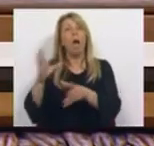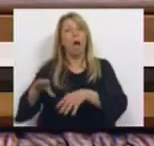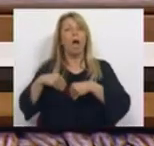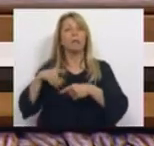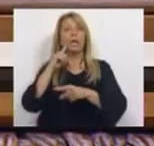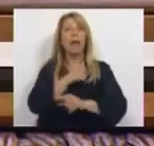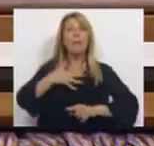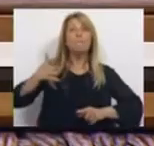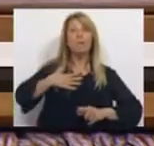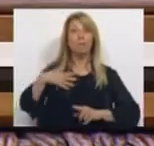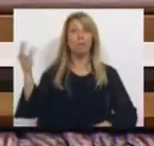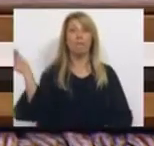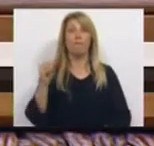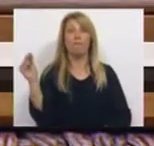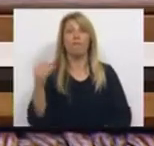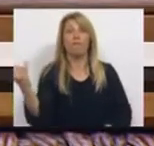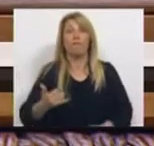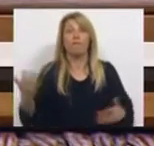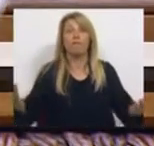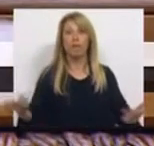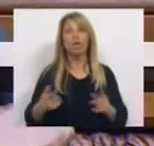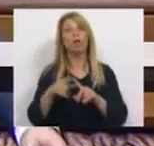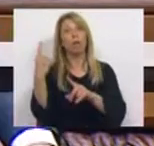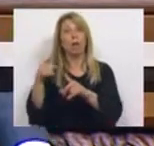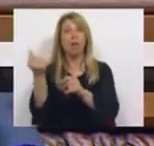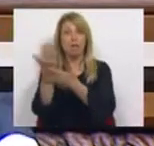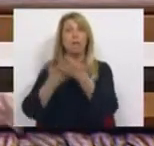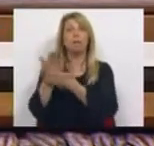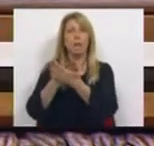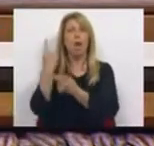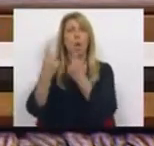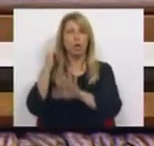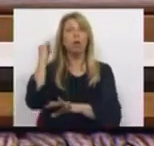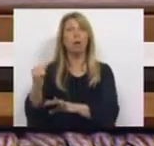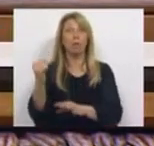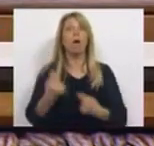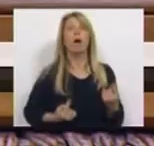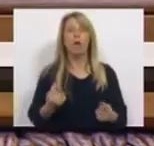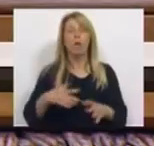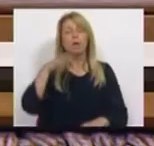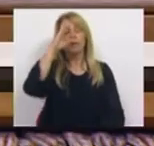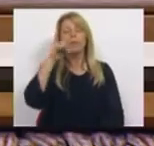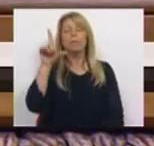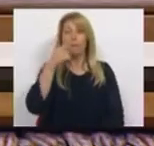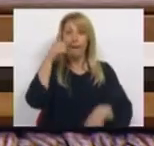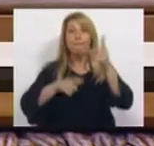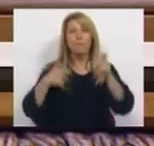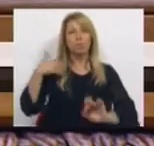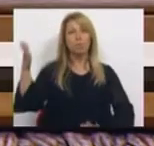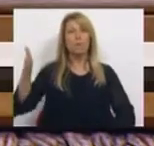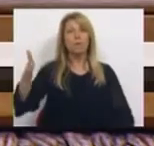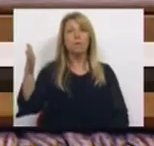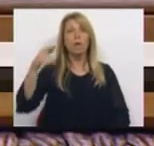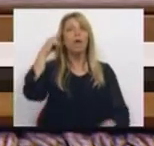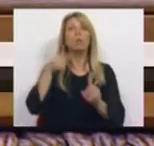de origem pouco digna e até criminosa. Sabemos também que as pessoas que utilizam os paraísos fiscais têm como